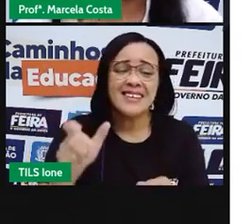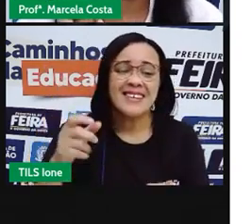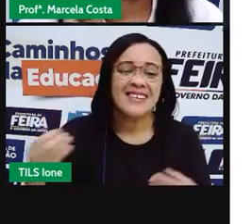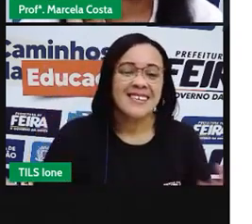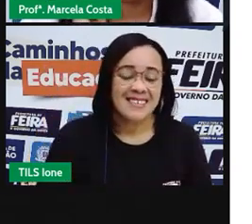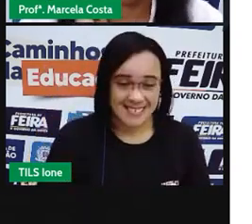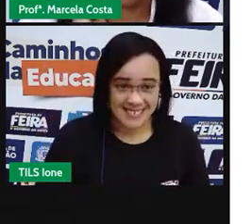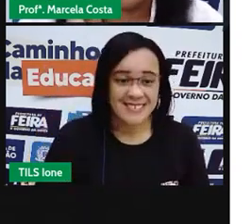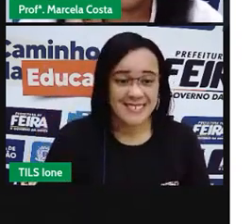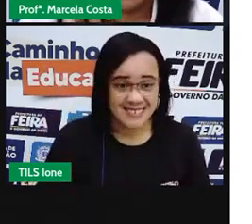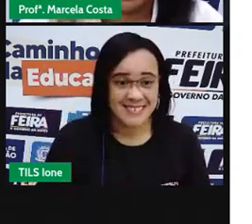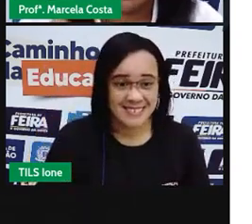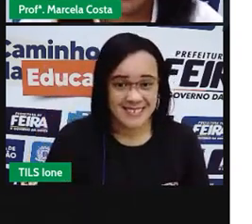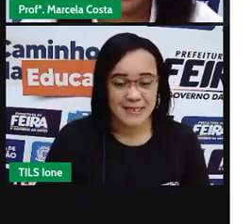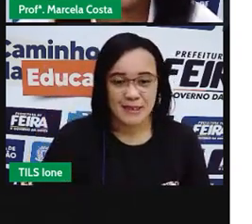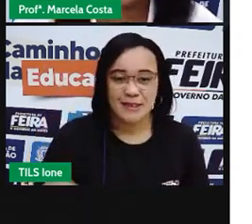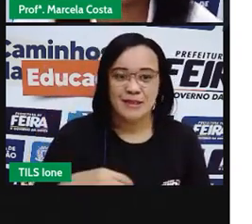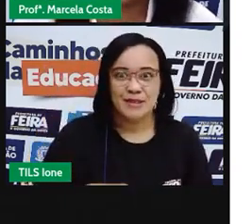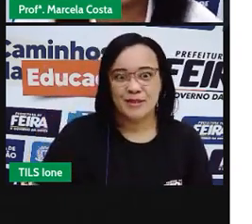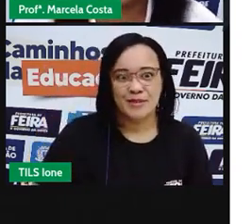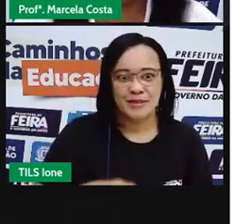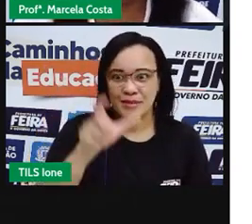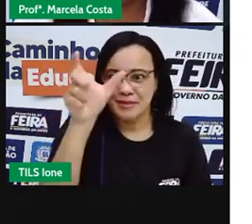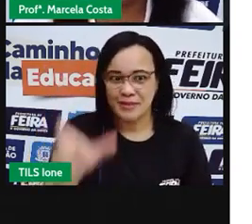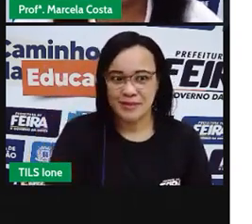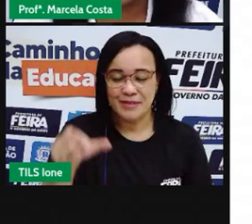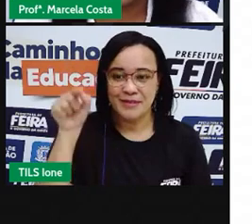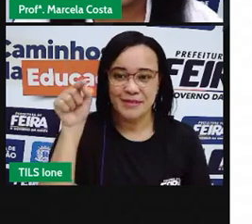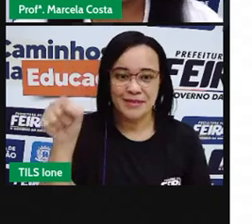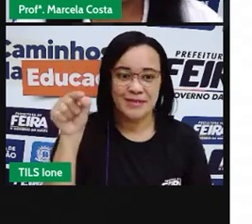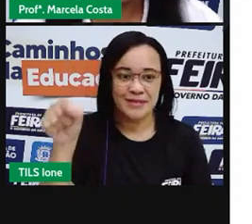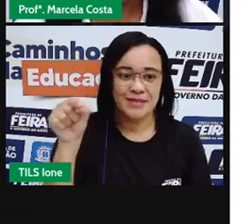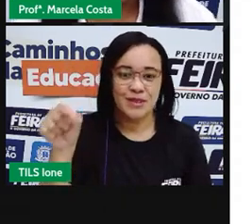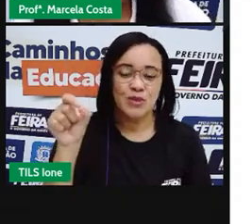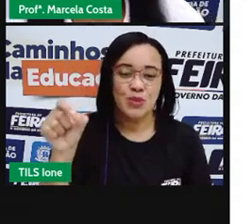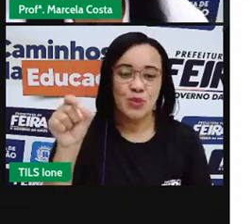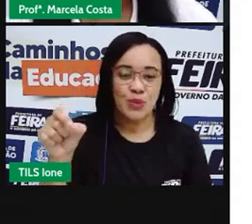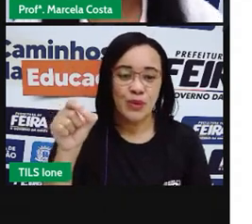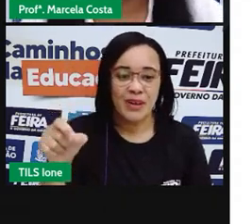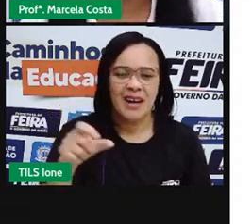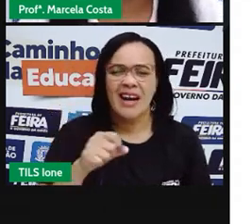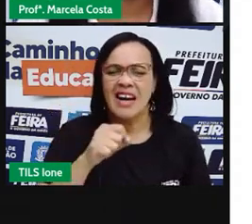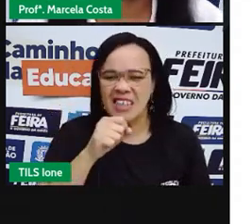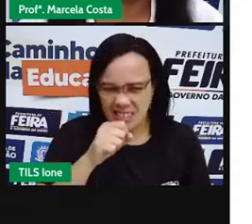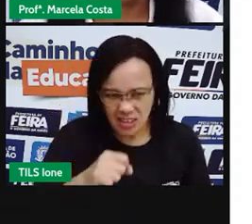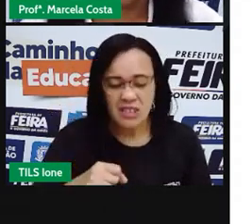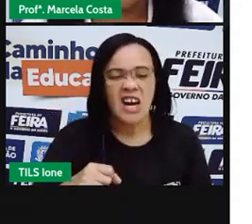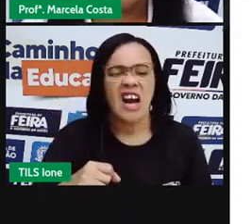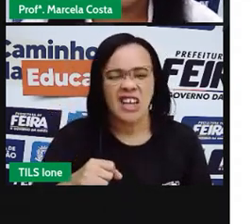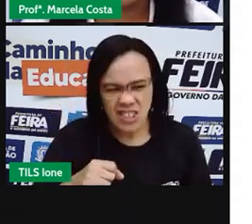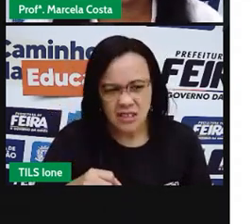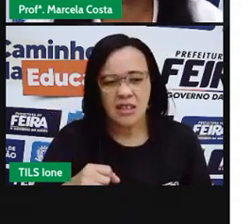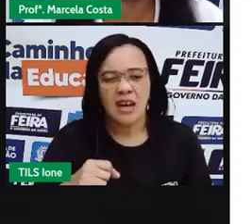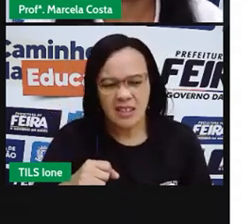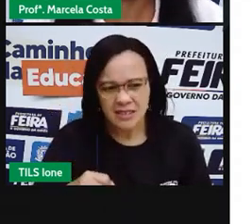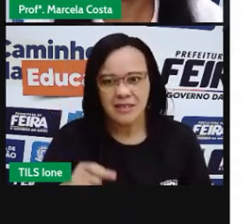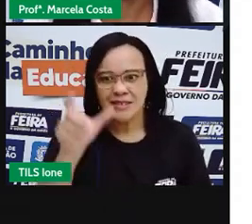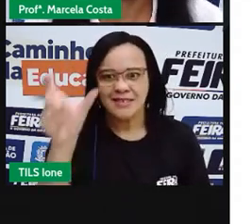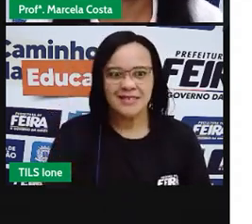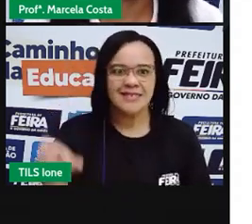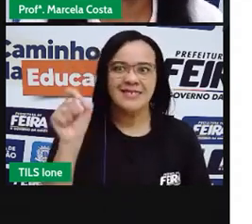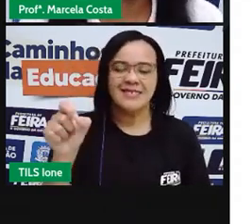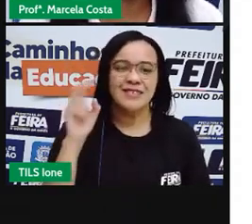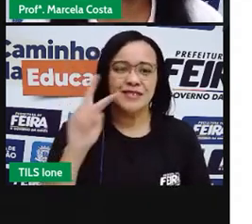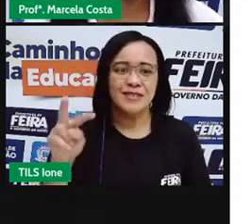Alguém já viu morto espirrar? A dona onça foi ali se fingindo de morta para